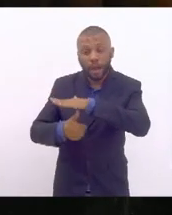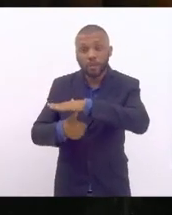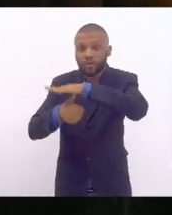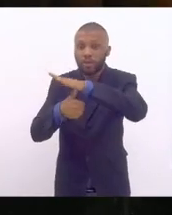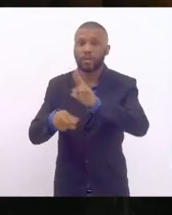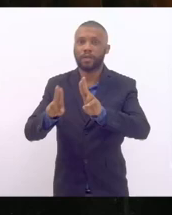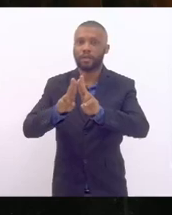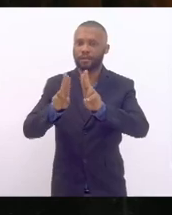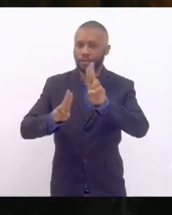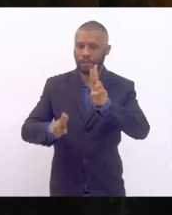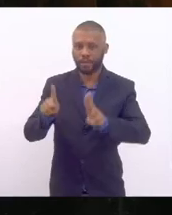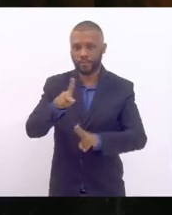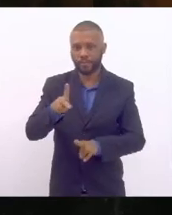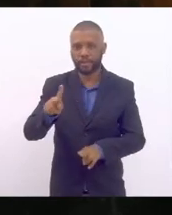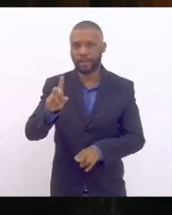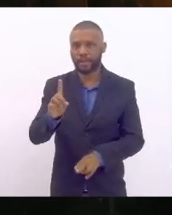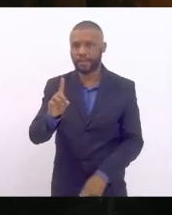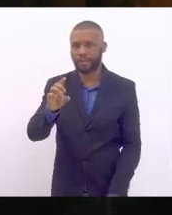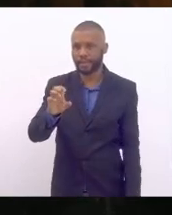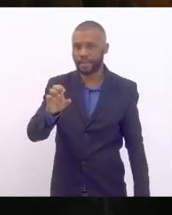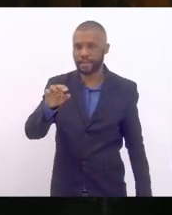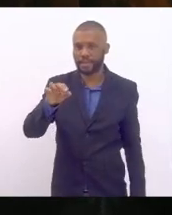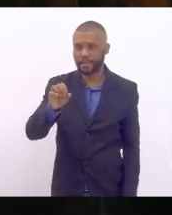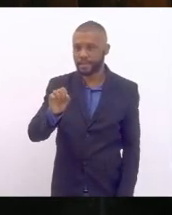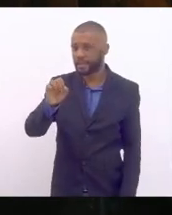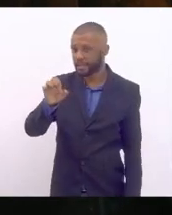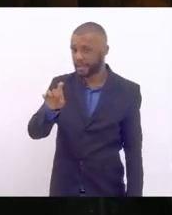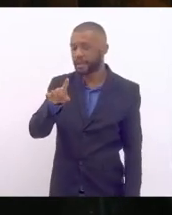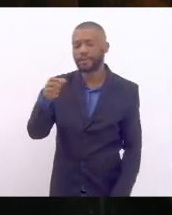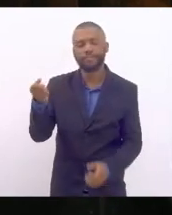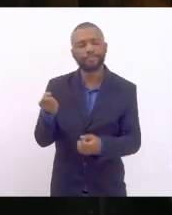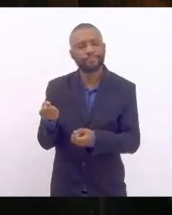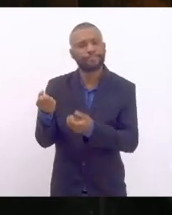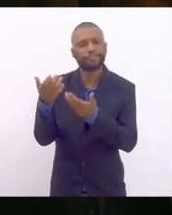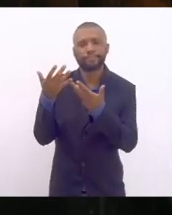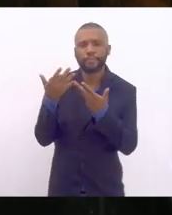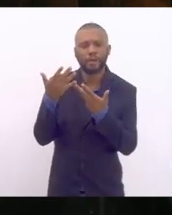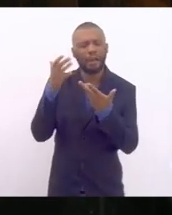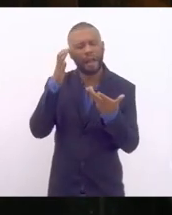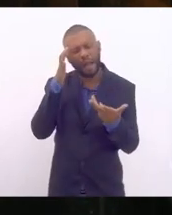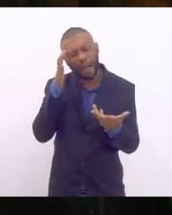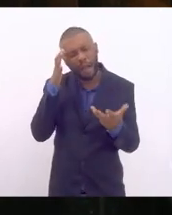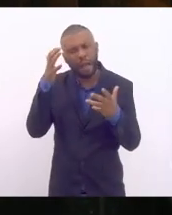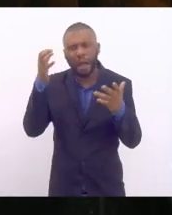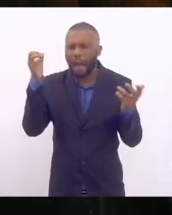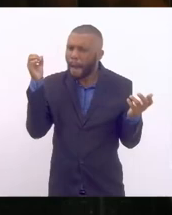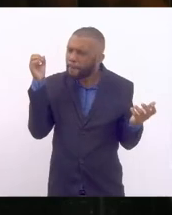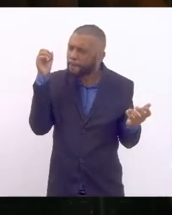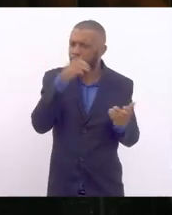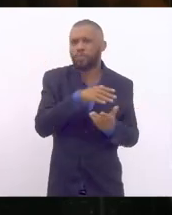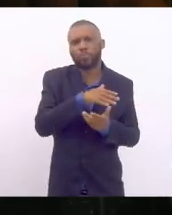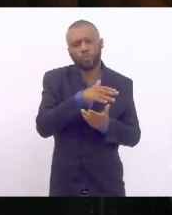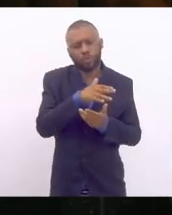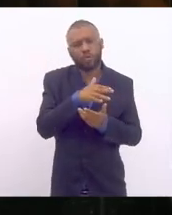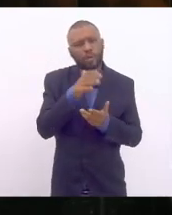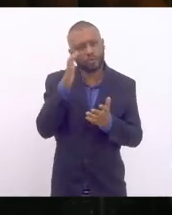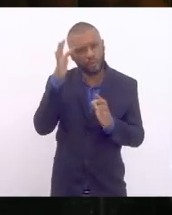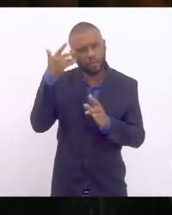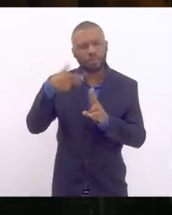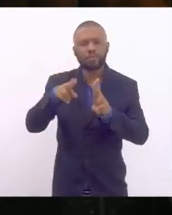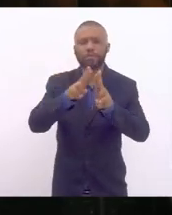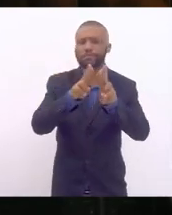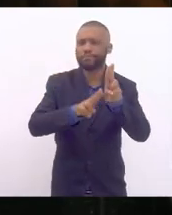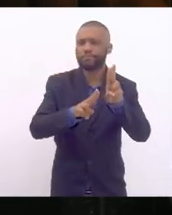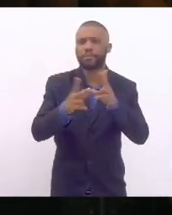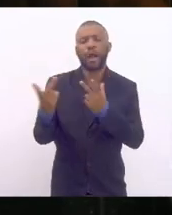UFRJ professora Denise ela me relatou a situação absurda aquele da Universidade Federal do Rio de Janeiro que é